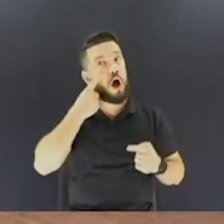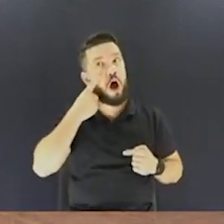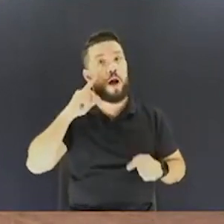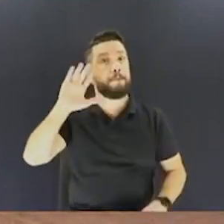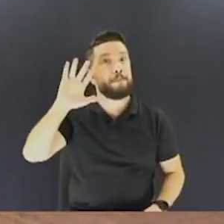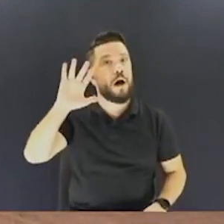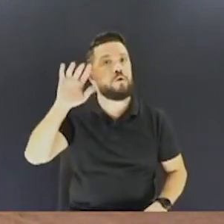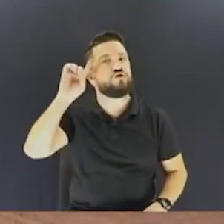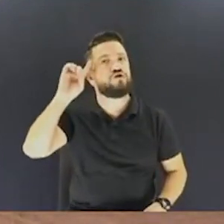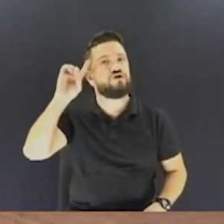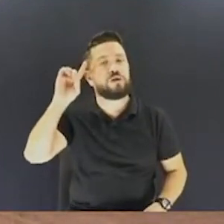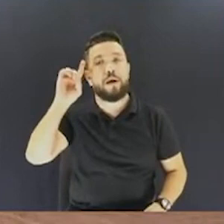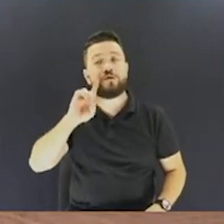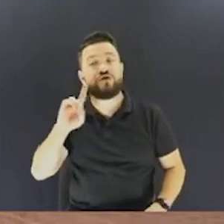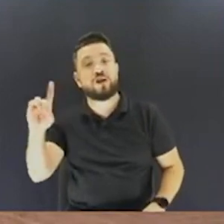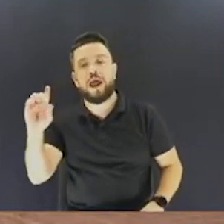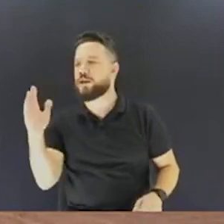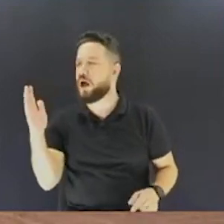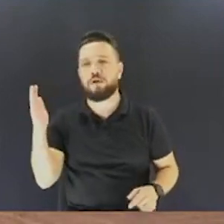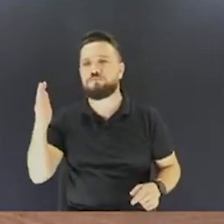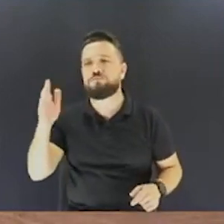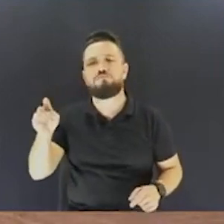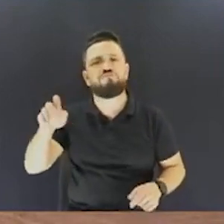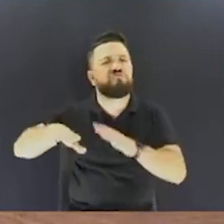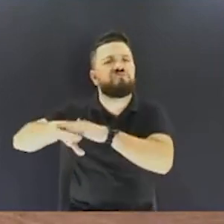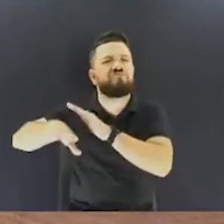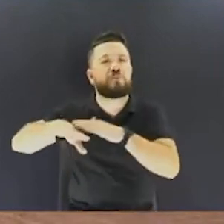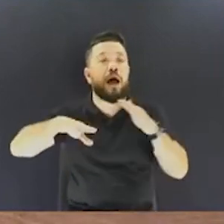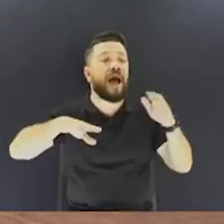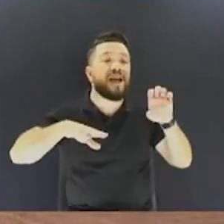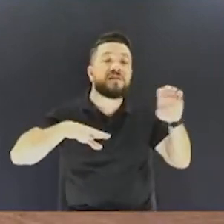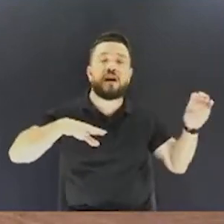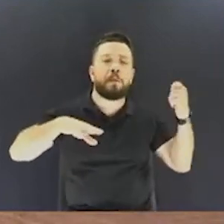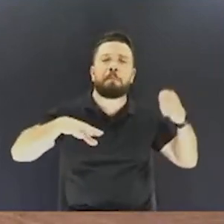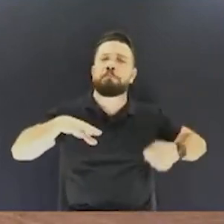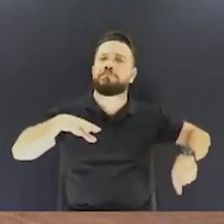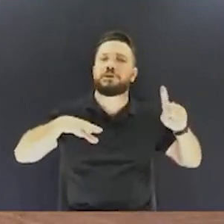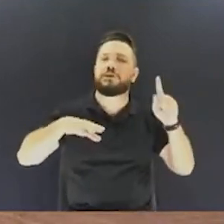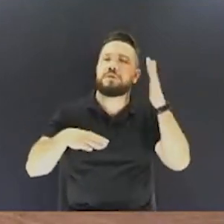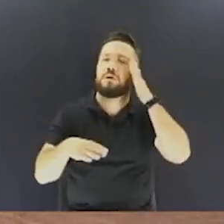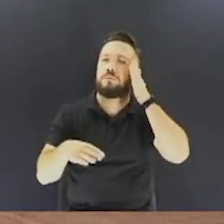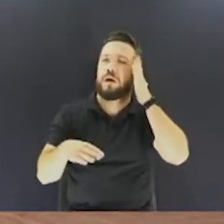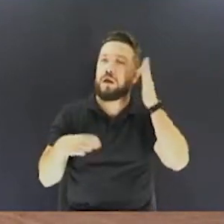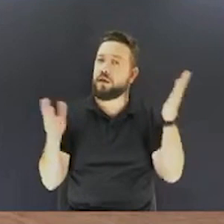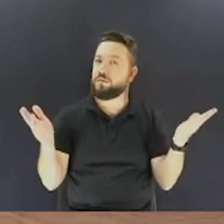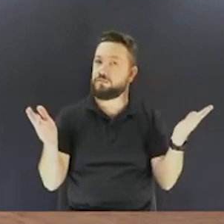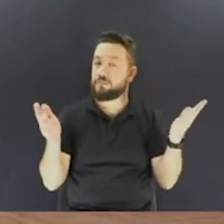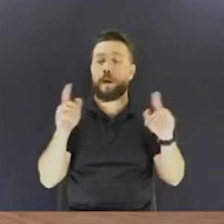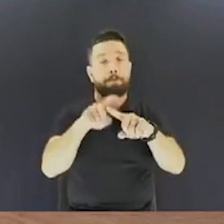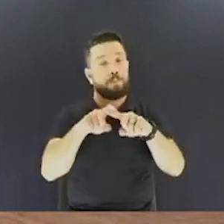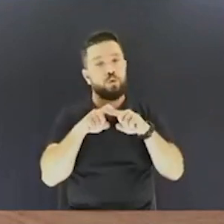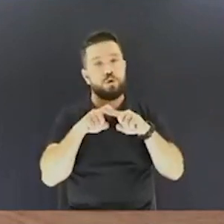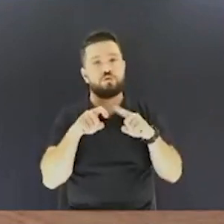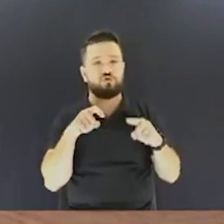uma contribuição ou financeira, ou com vestimentas, roupas, enfim, alimentos. Então fica aqui também esse